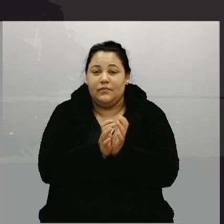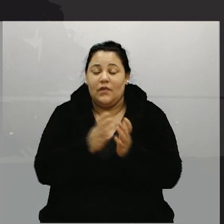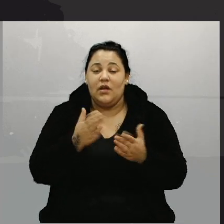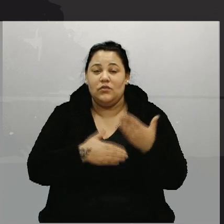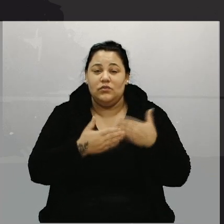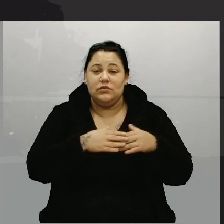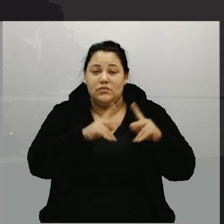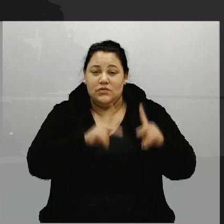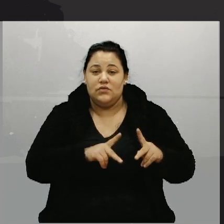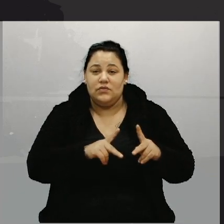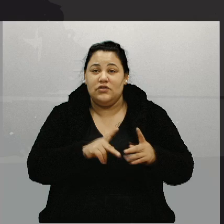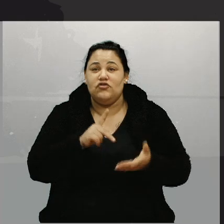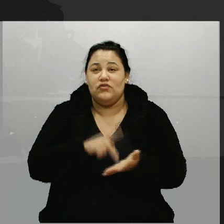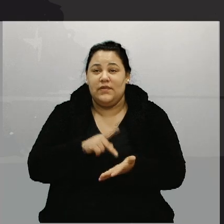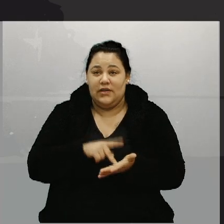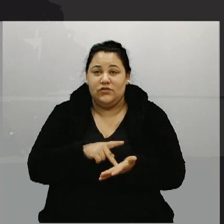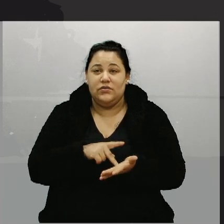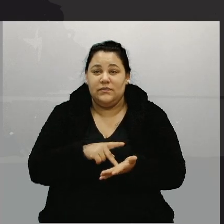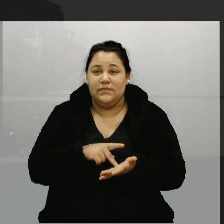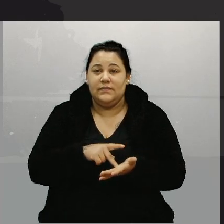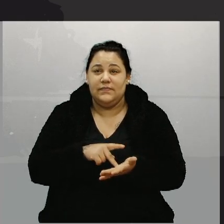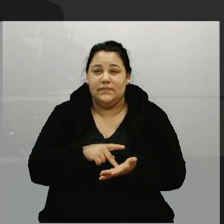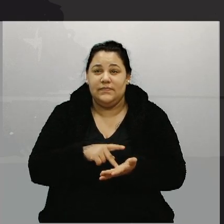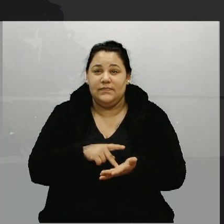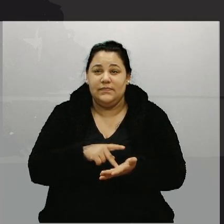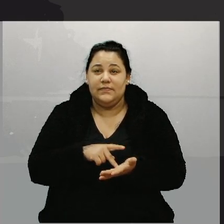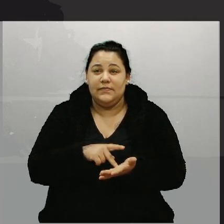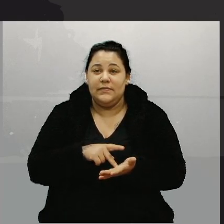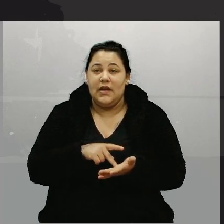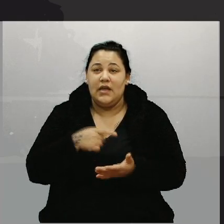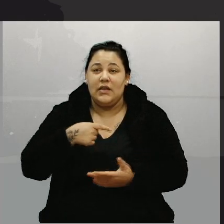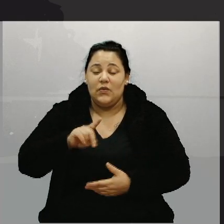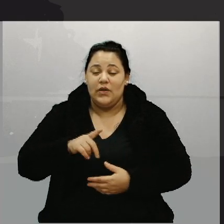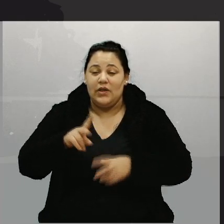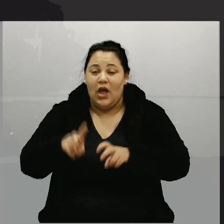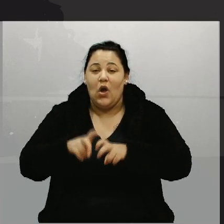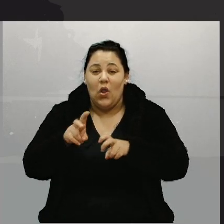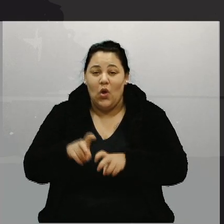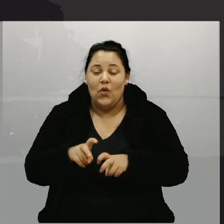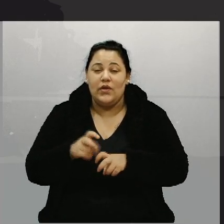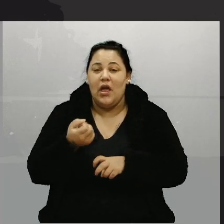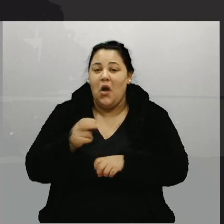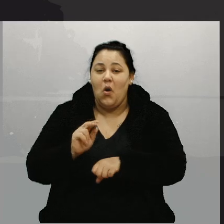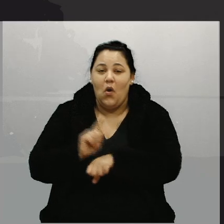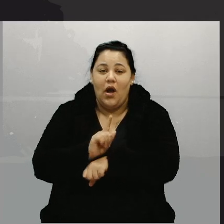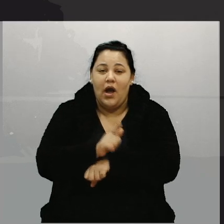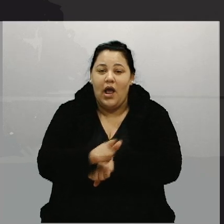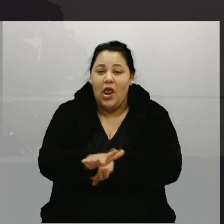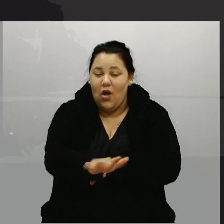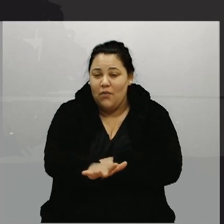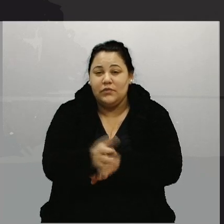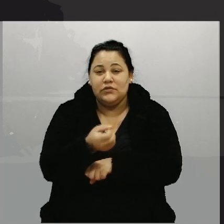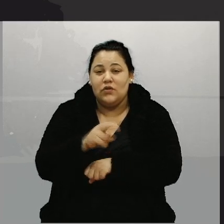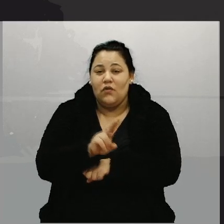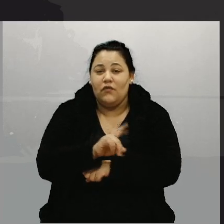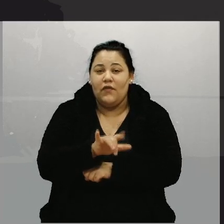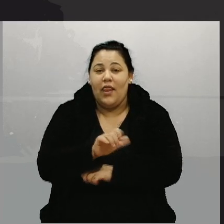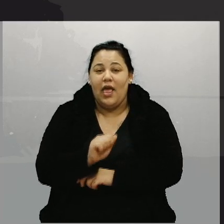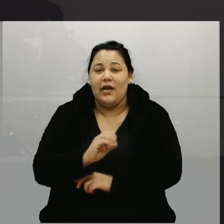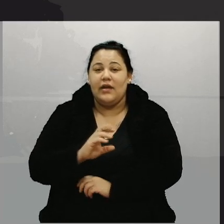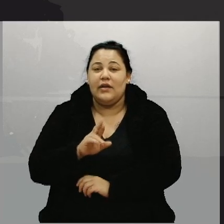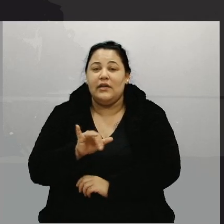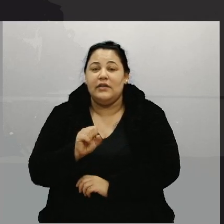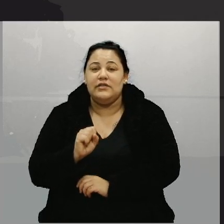sinceramente a todos os colegas que estão indo na colônia, ou enfim, em Galópolis, Vila Cristina, nos bairros, cada